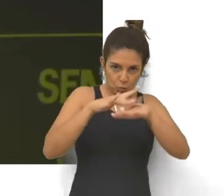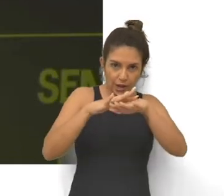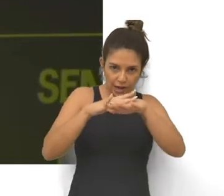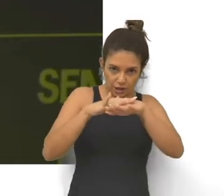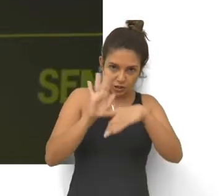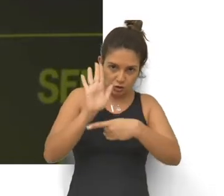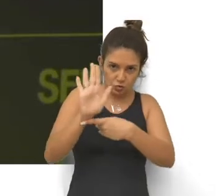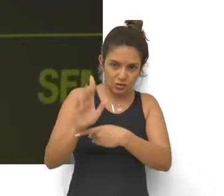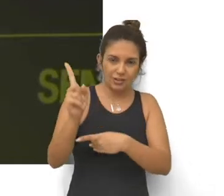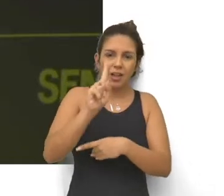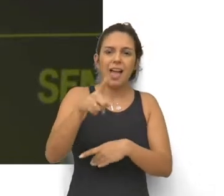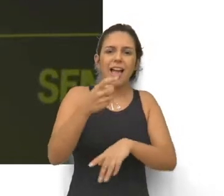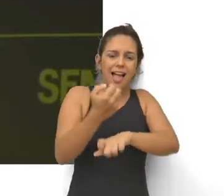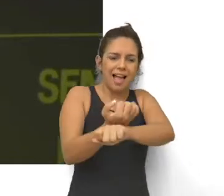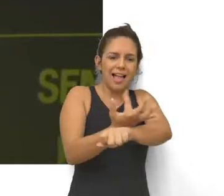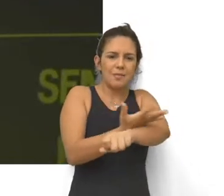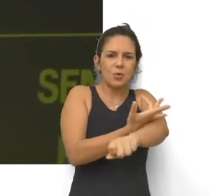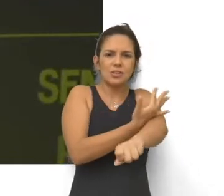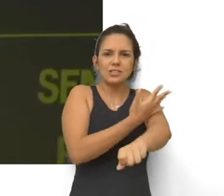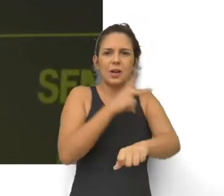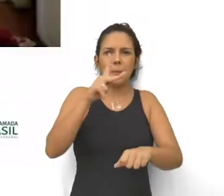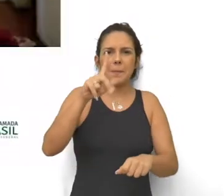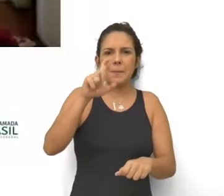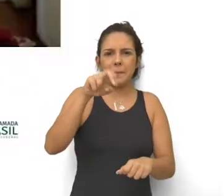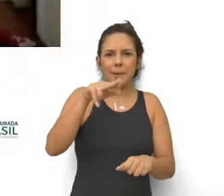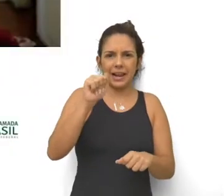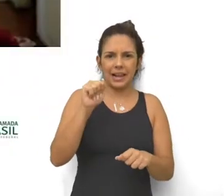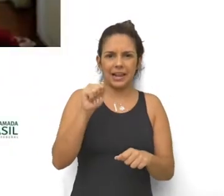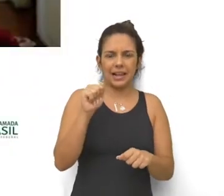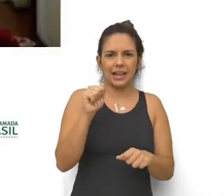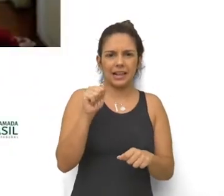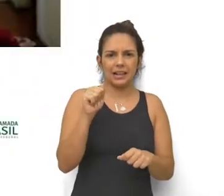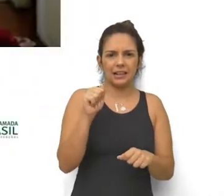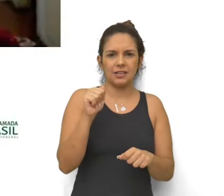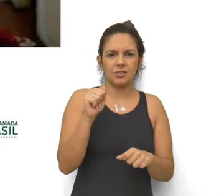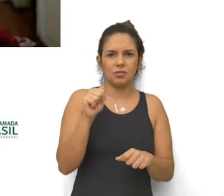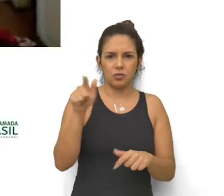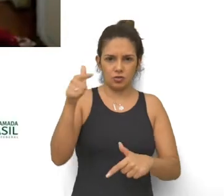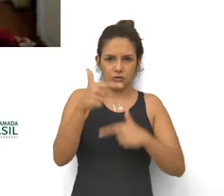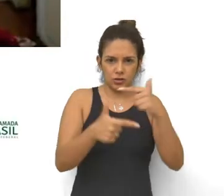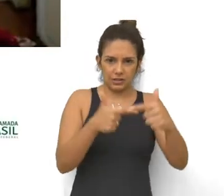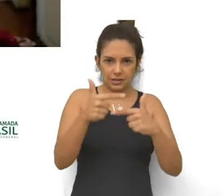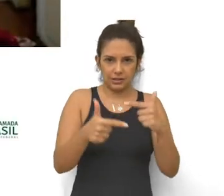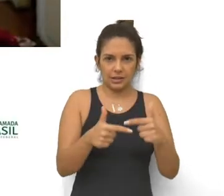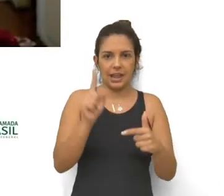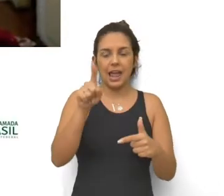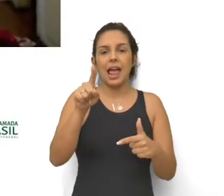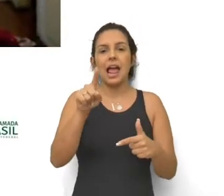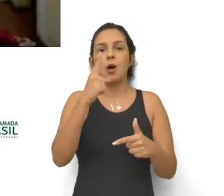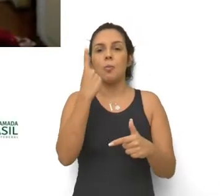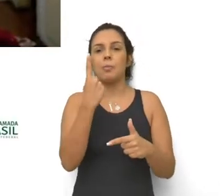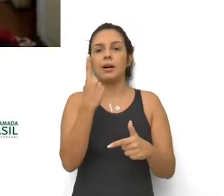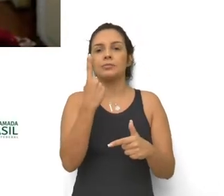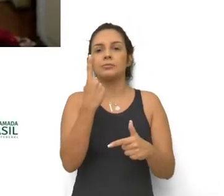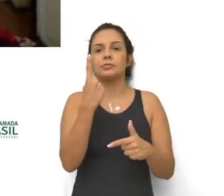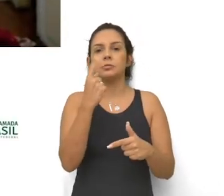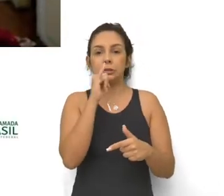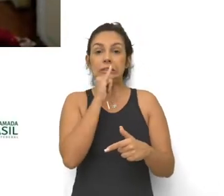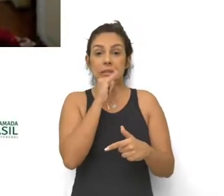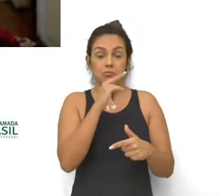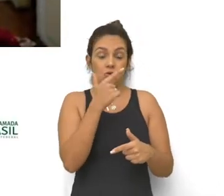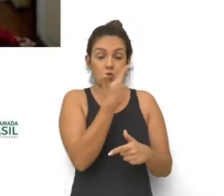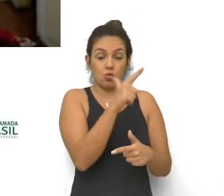né? Enfim. Uma emoção plena? Uma emoção da qual você trabalha. Ele é uma reação às